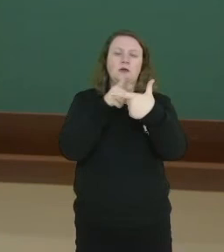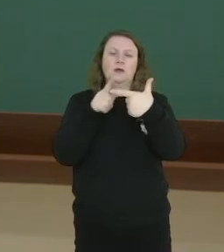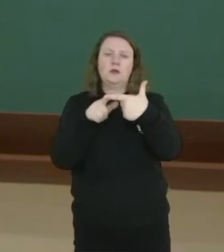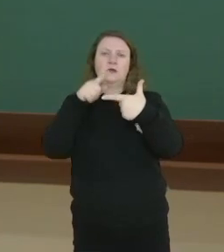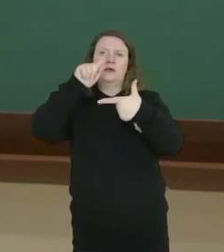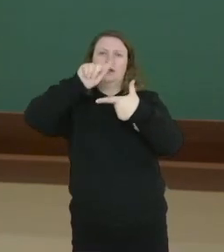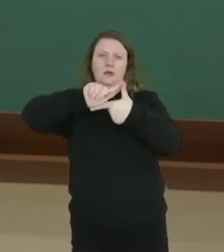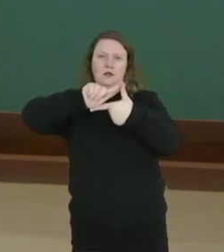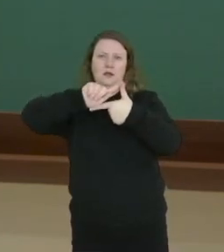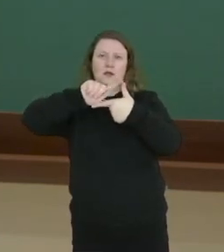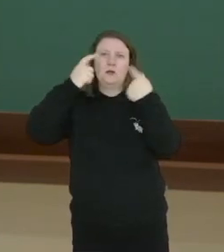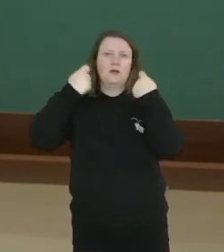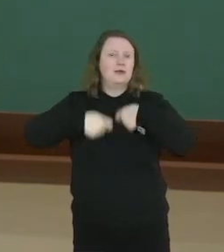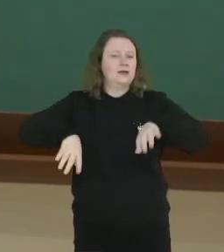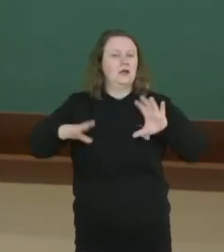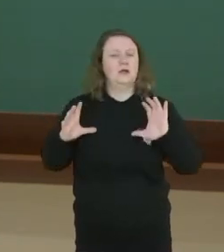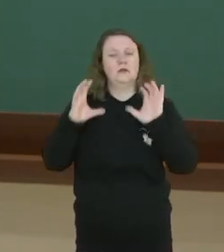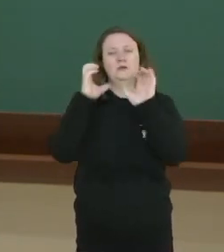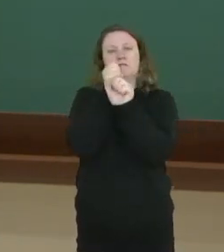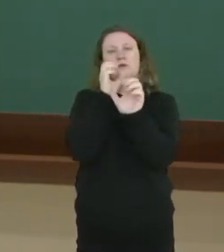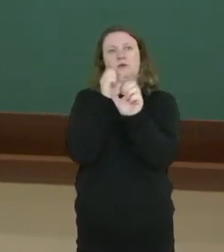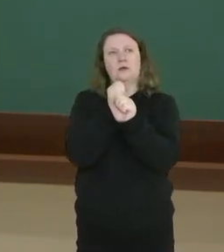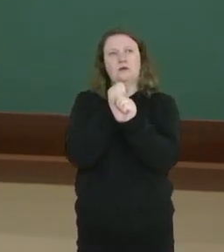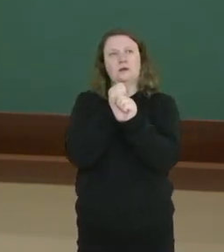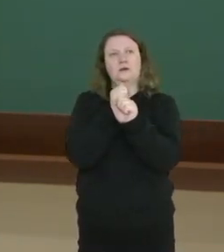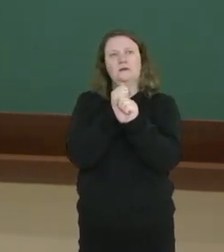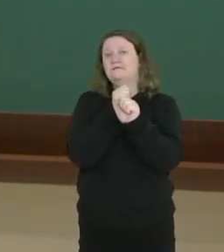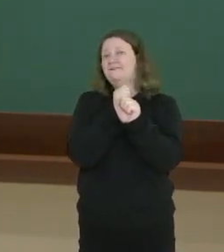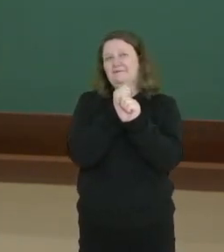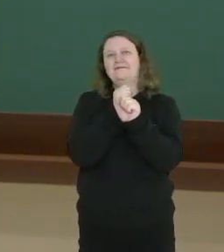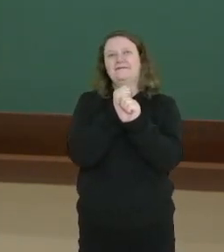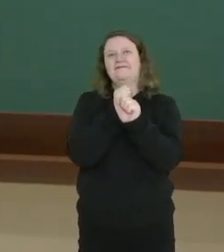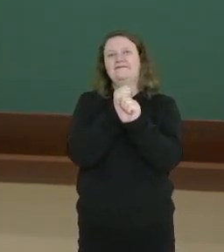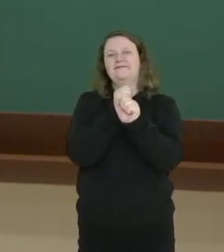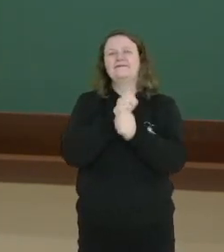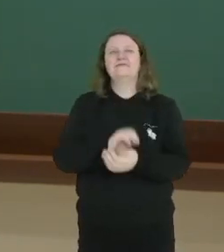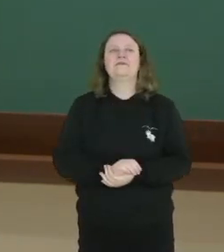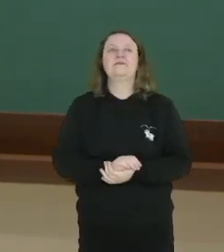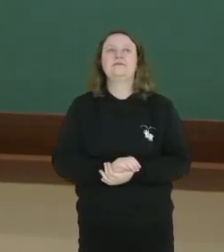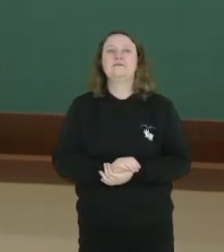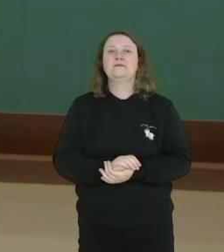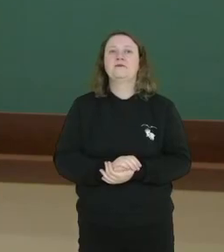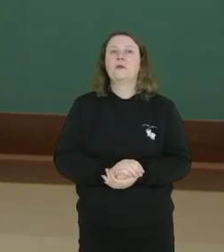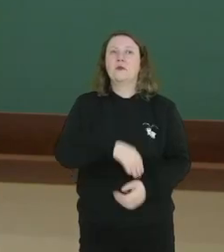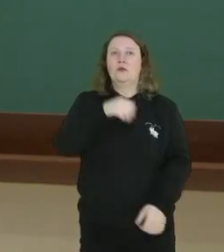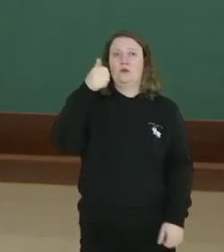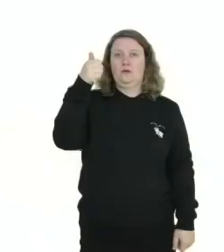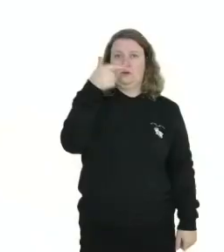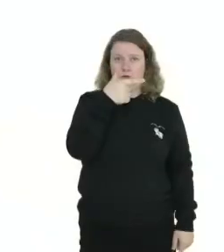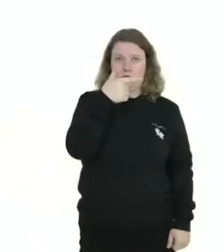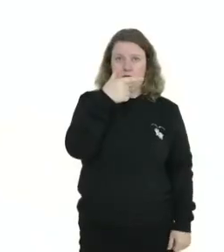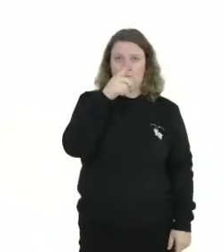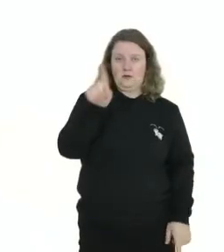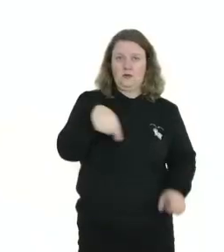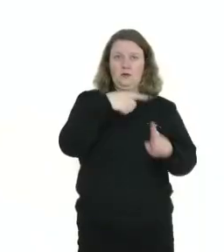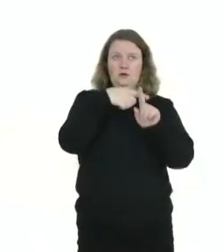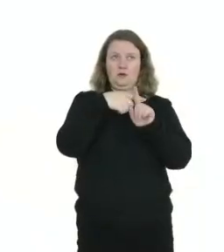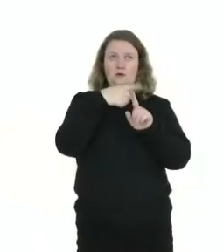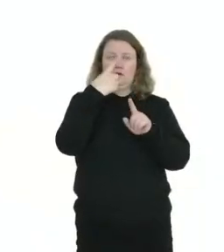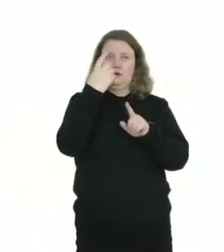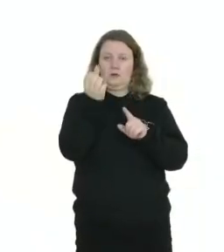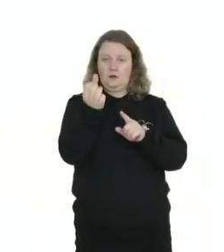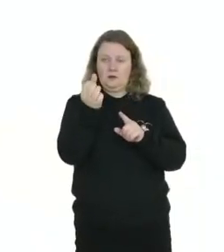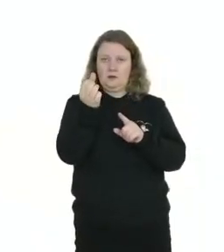gente faz? A gente junta tudo. E juntar é uma continha de mais. Então, nós somamos o 12 metros daqui, o